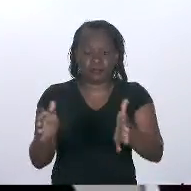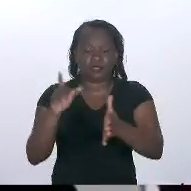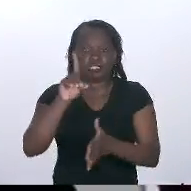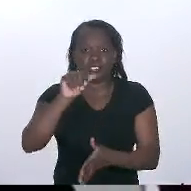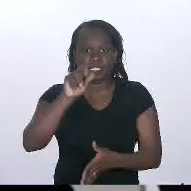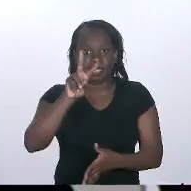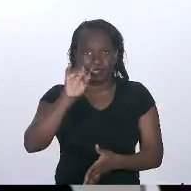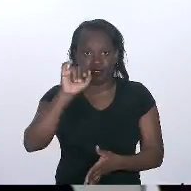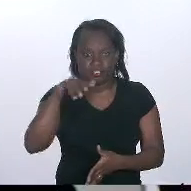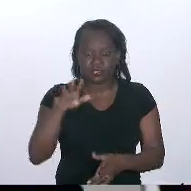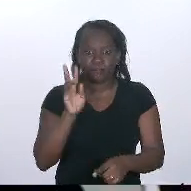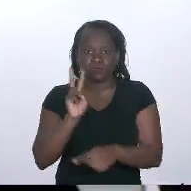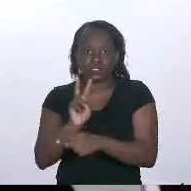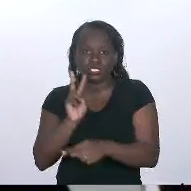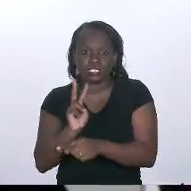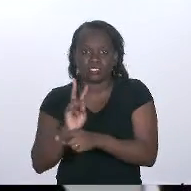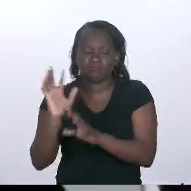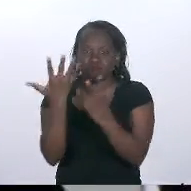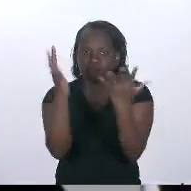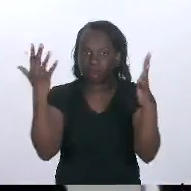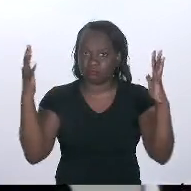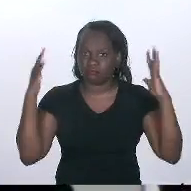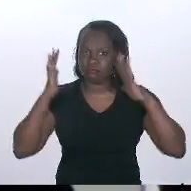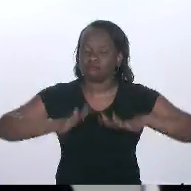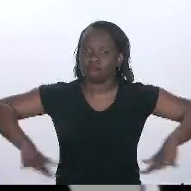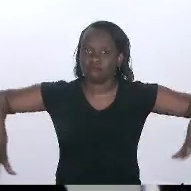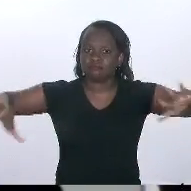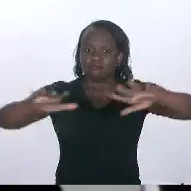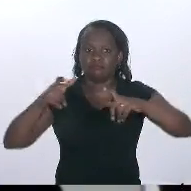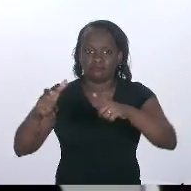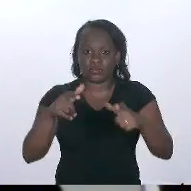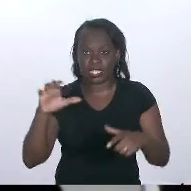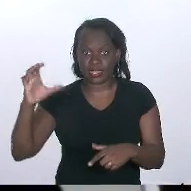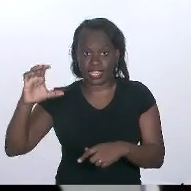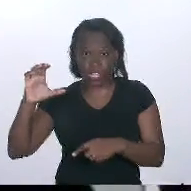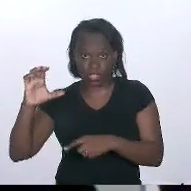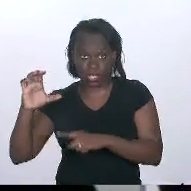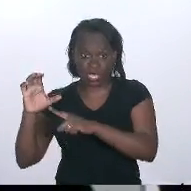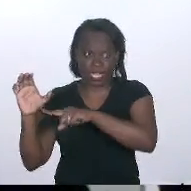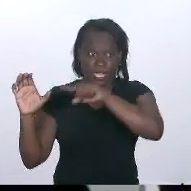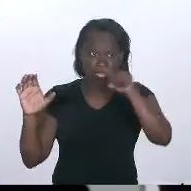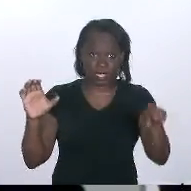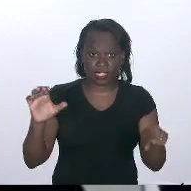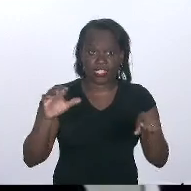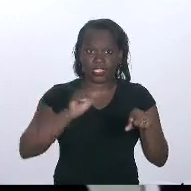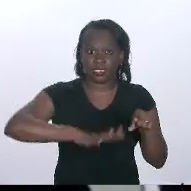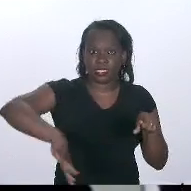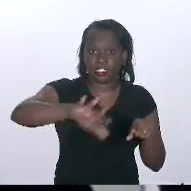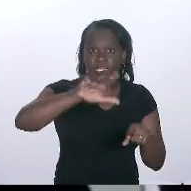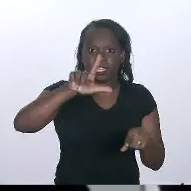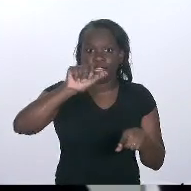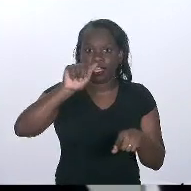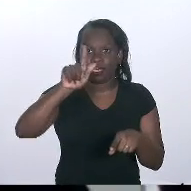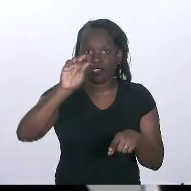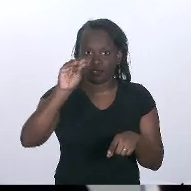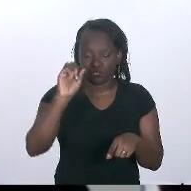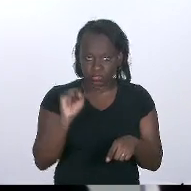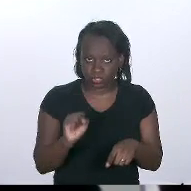a Proteção Ambiental em toda uma região que vai de Niterói a região dos lagos